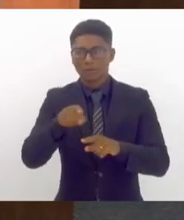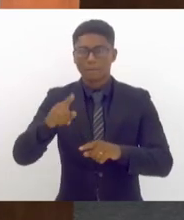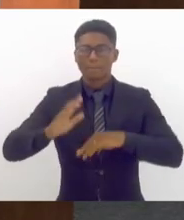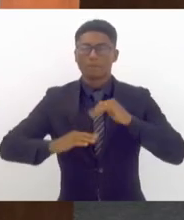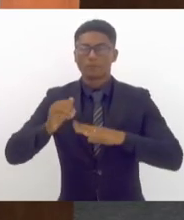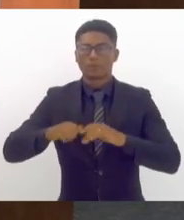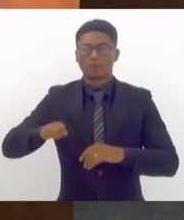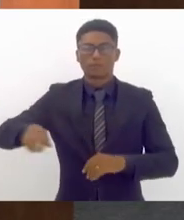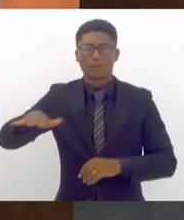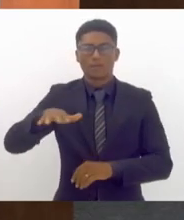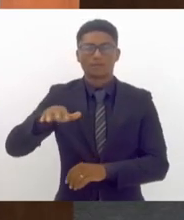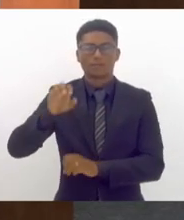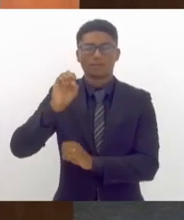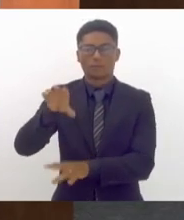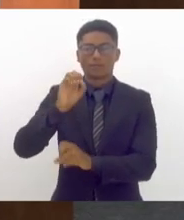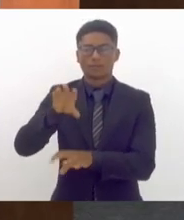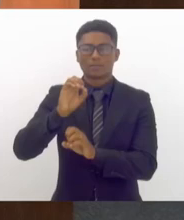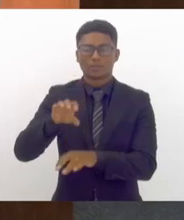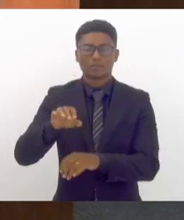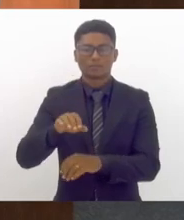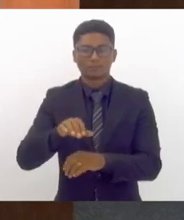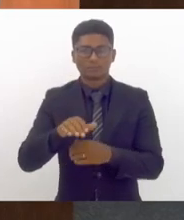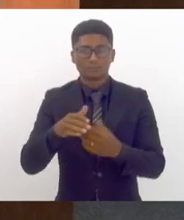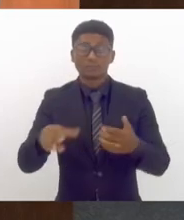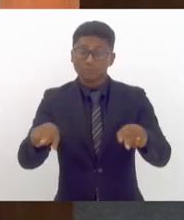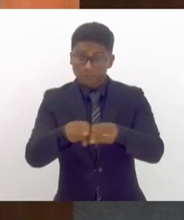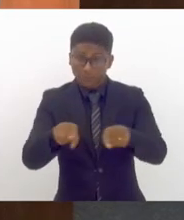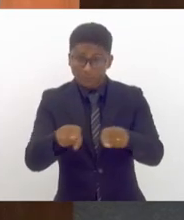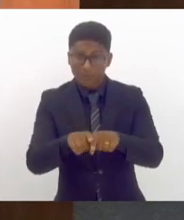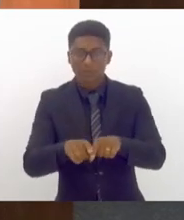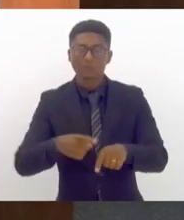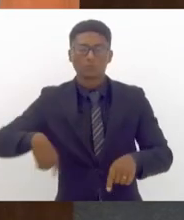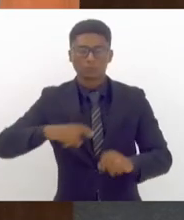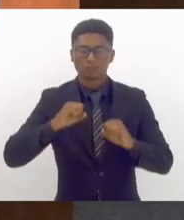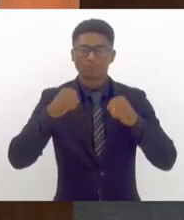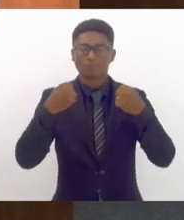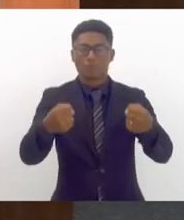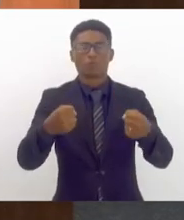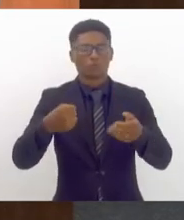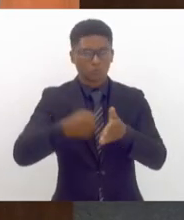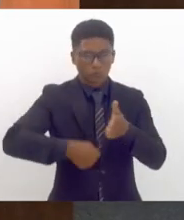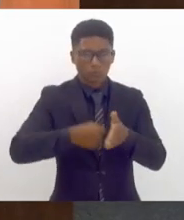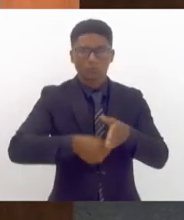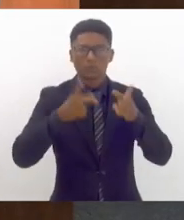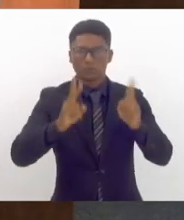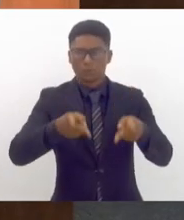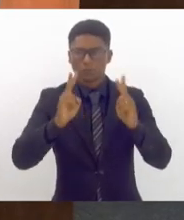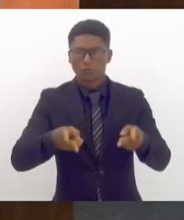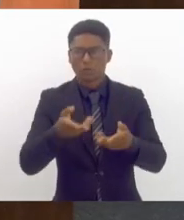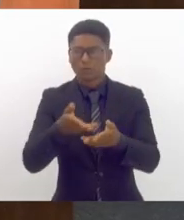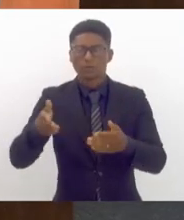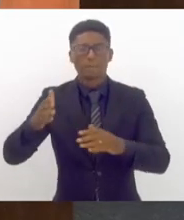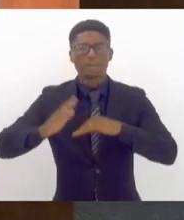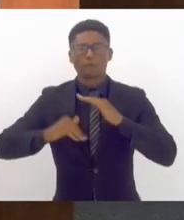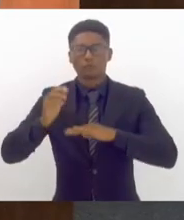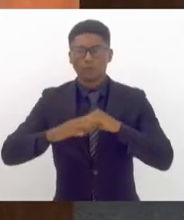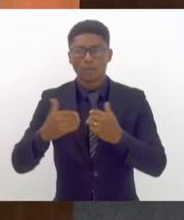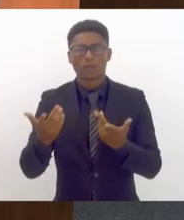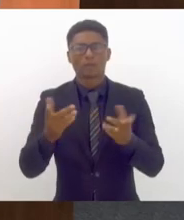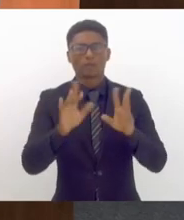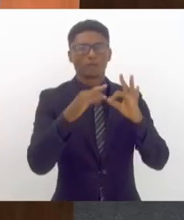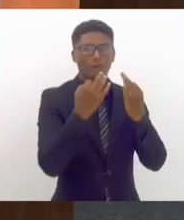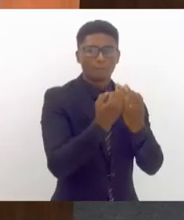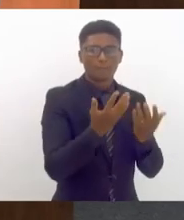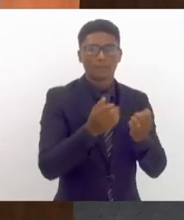profissionais de educação e a nossa disposição de continuar lutando junto a todos esses profissionais, as famílias, por